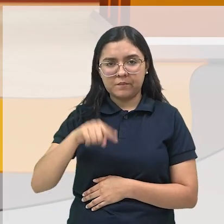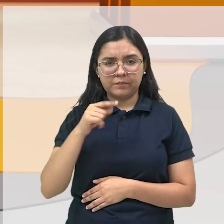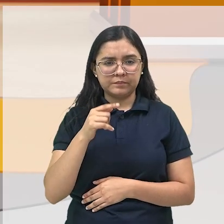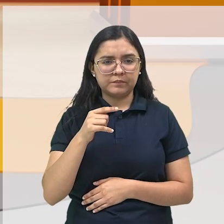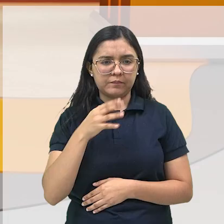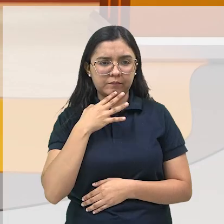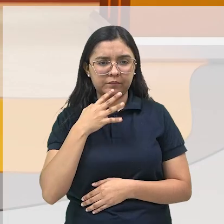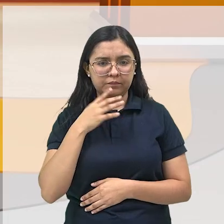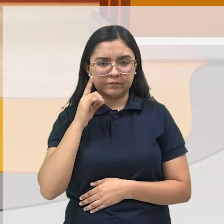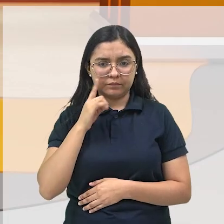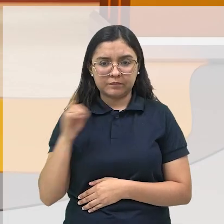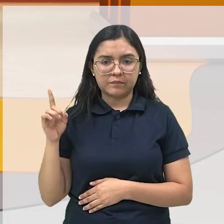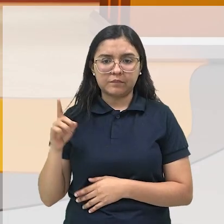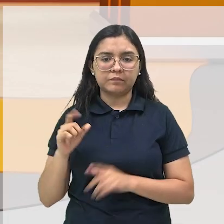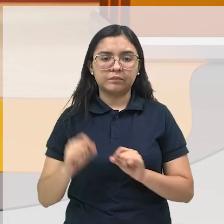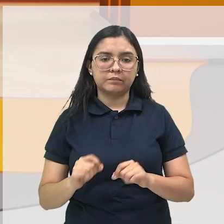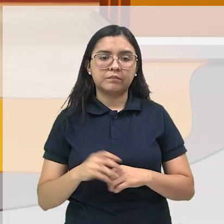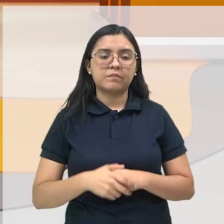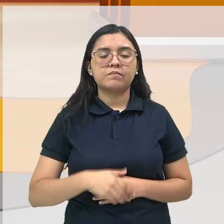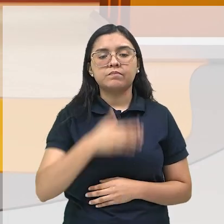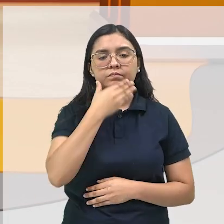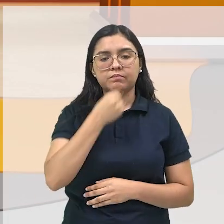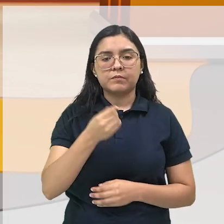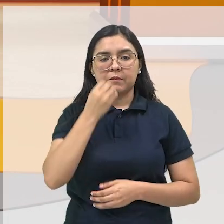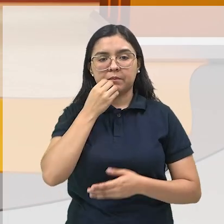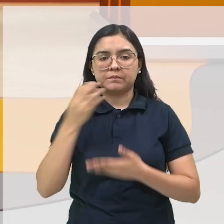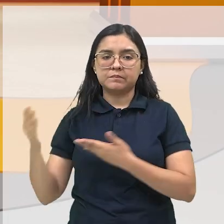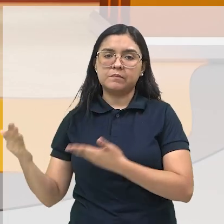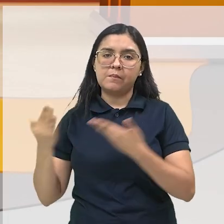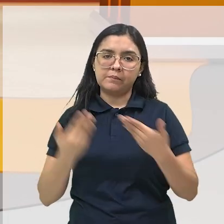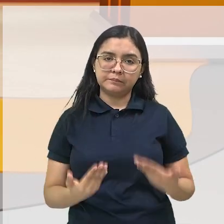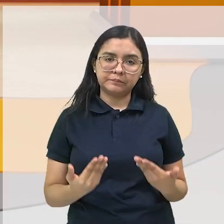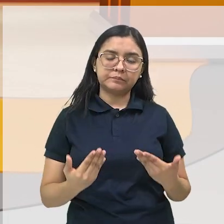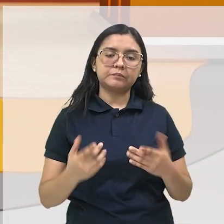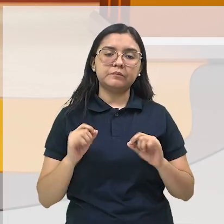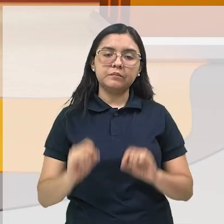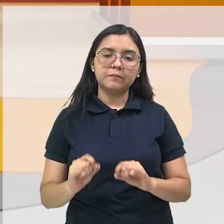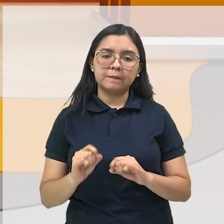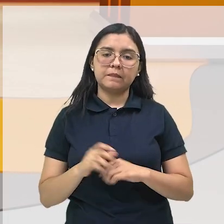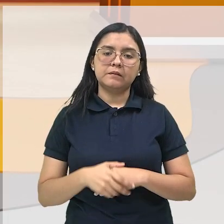sabem quem é? É o nosso querido Curumim, seja bem-vindo, né?